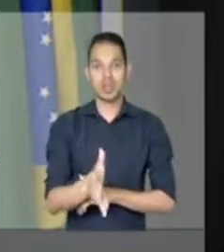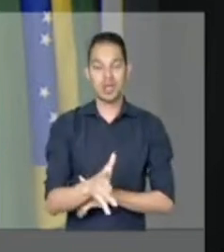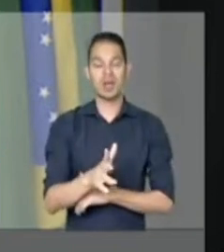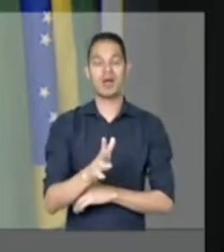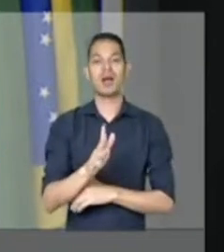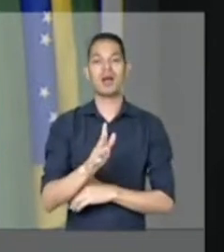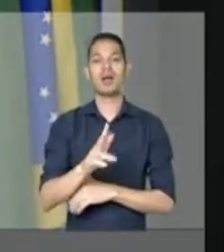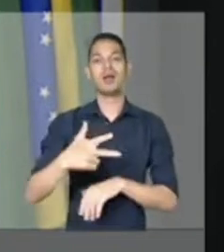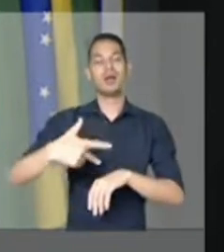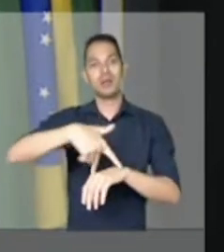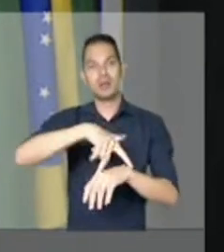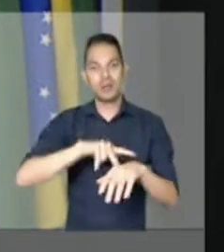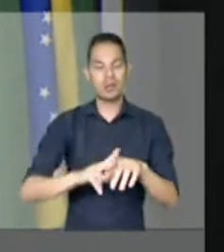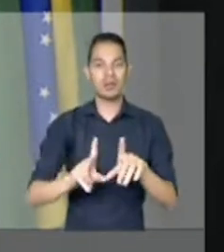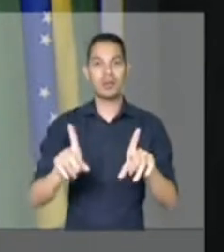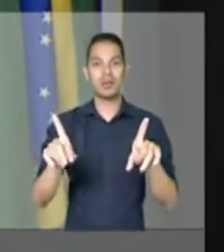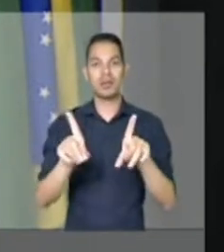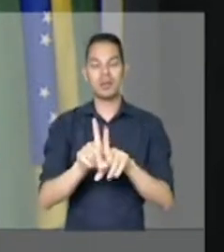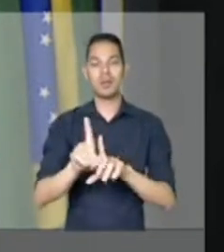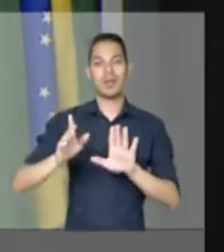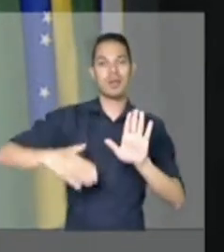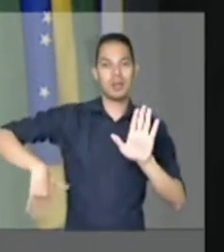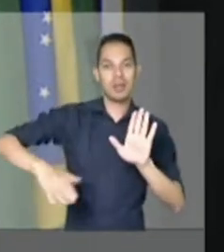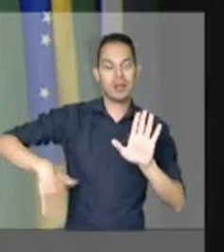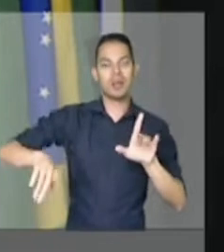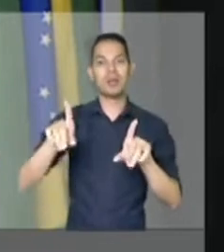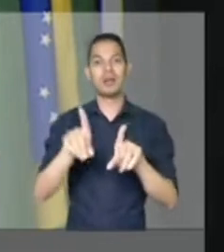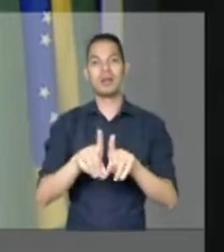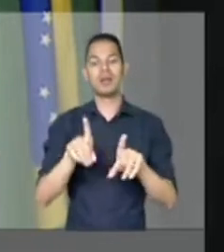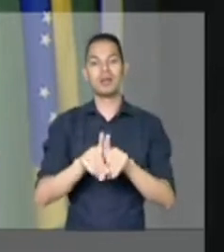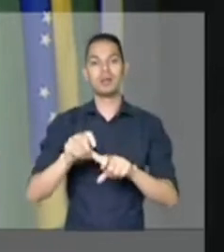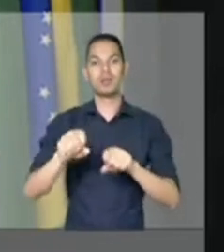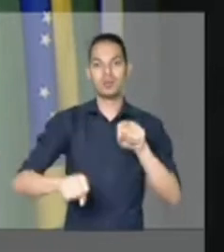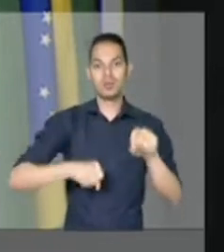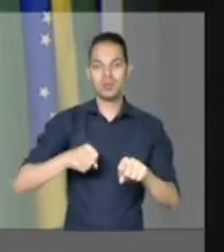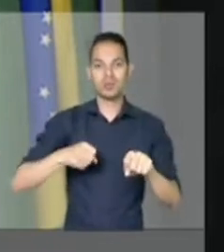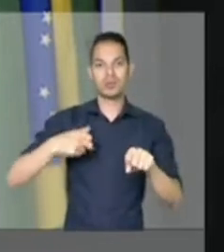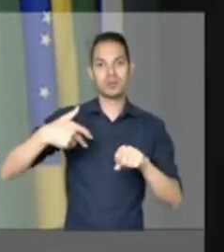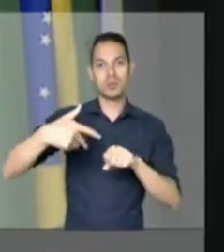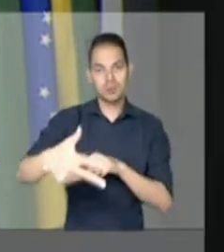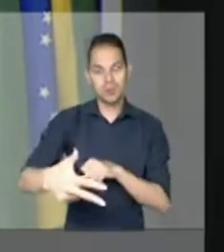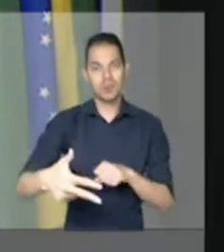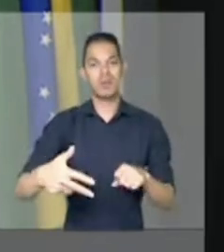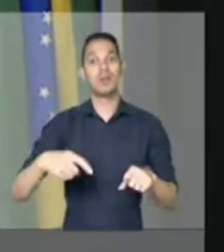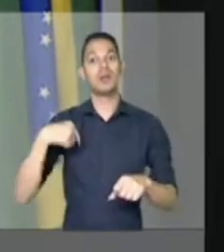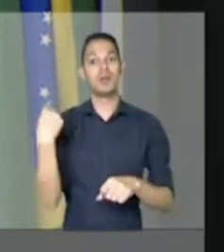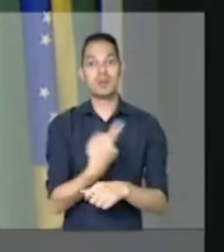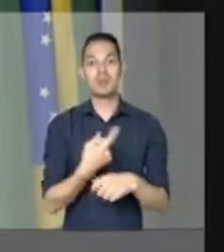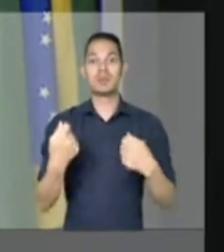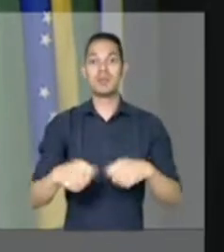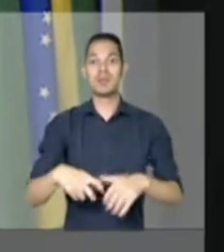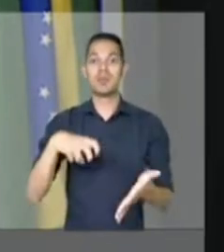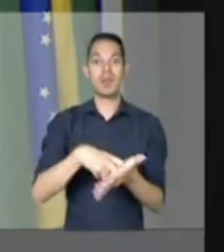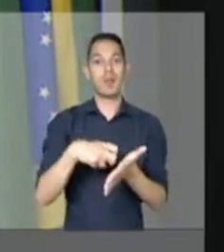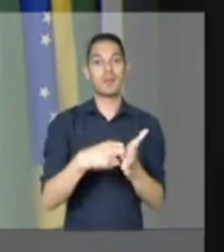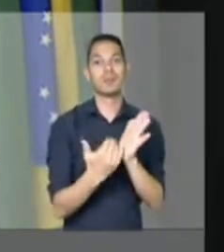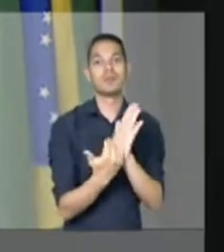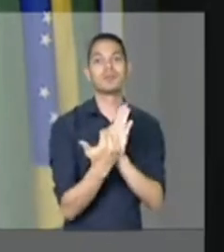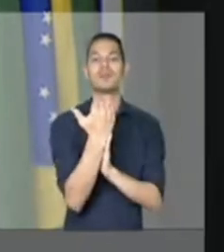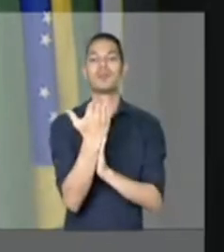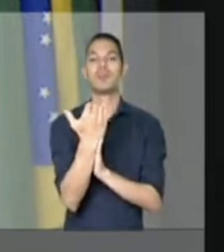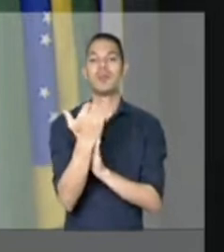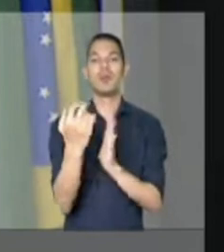no atletismo, na natação. Então a gente vive um momento que a gente tem que aumentar sim a pena, tornar ela